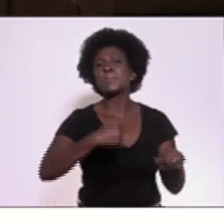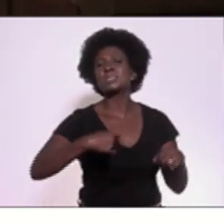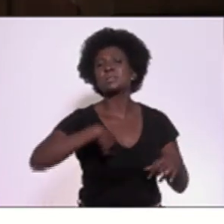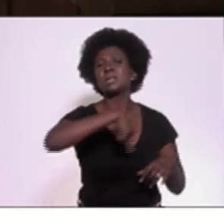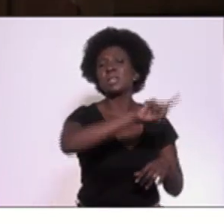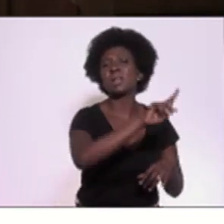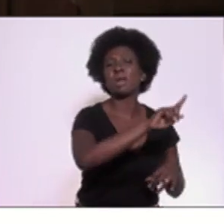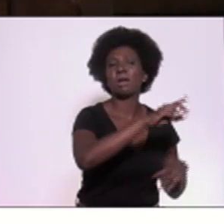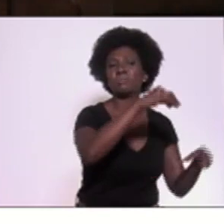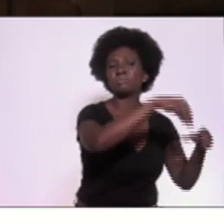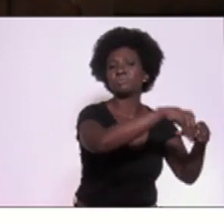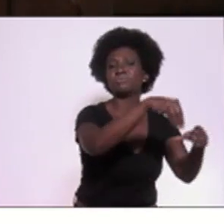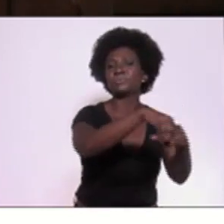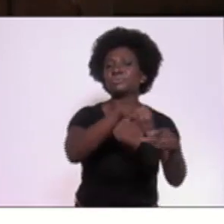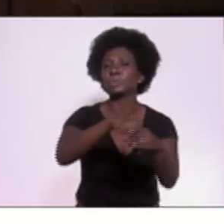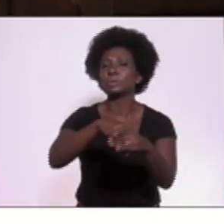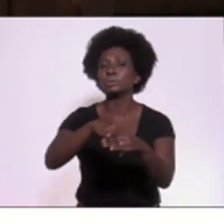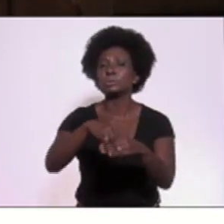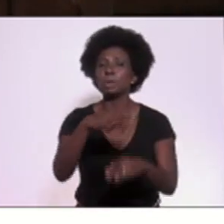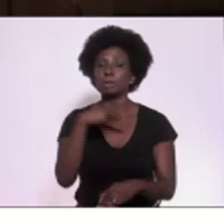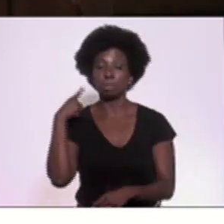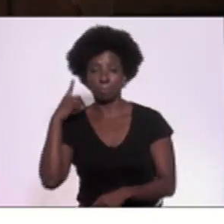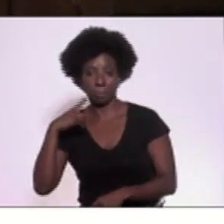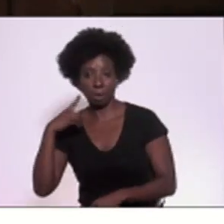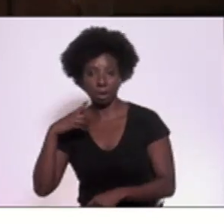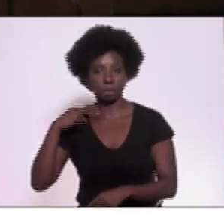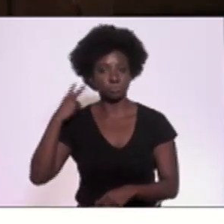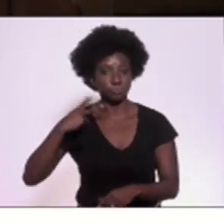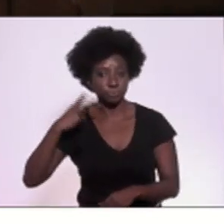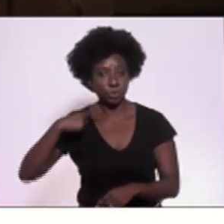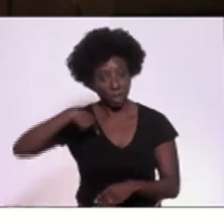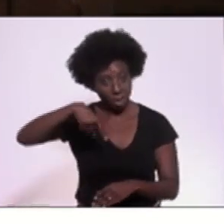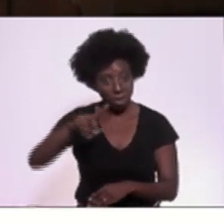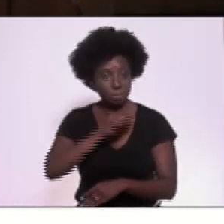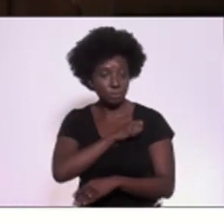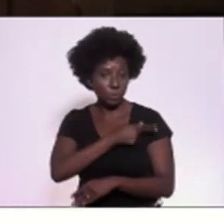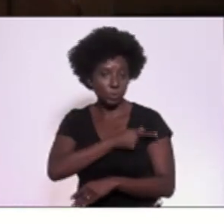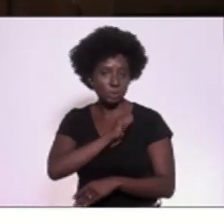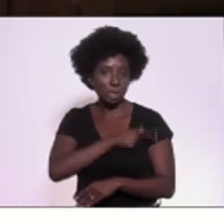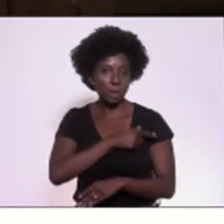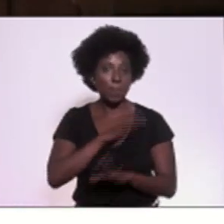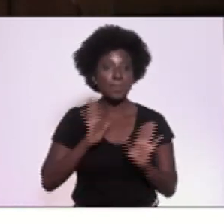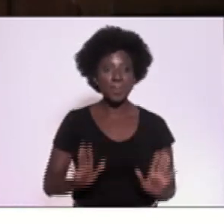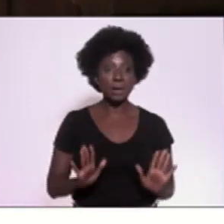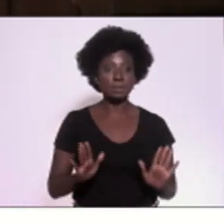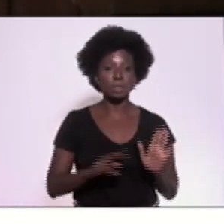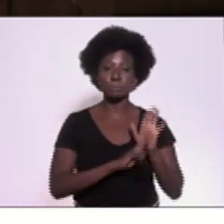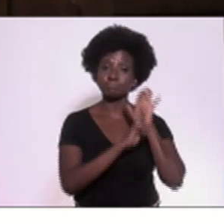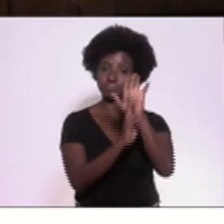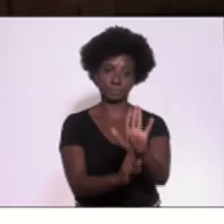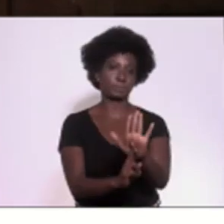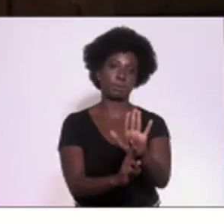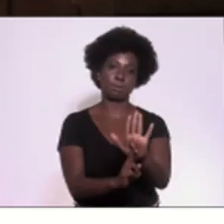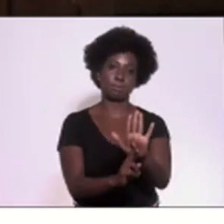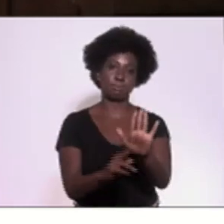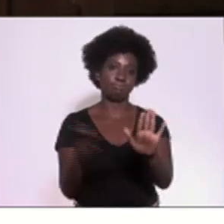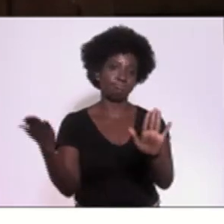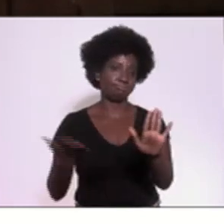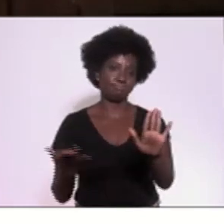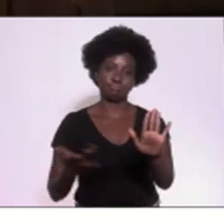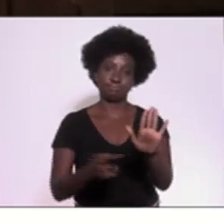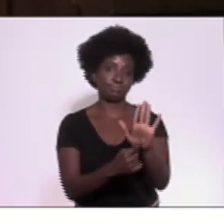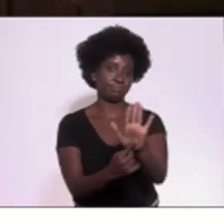governadores vão a São Gonçalo. Na hora de pedir voto, candidatos vão a São Gonçalo. Mas na hora de representar, a gente esquece